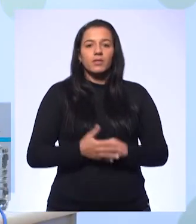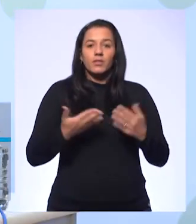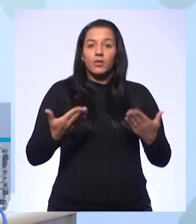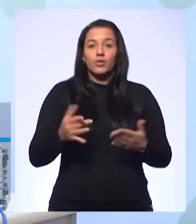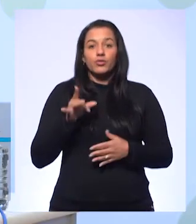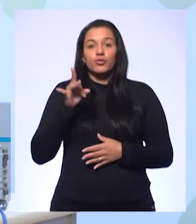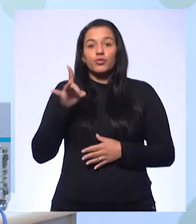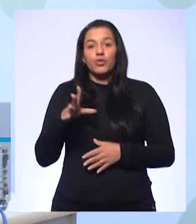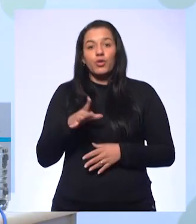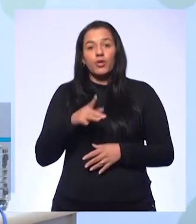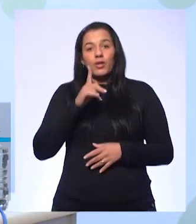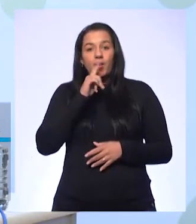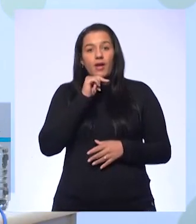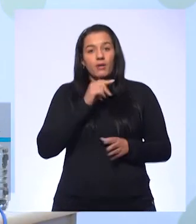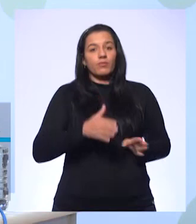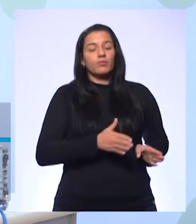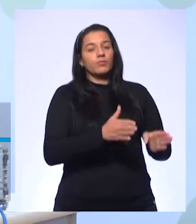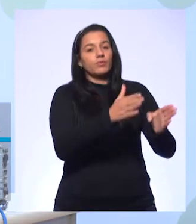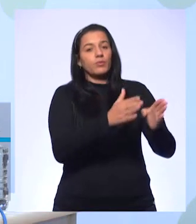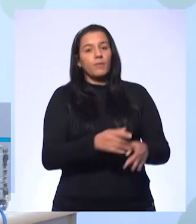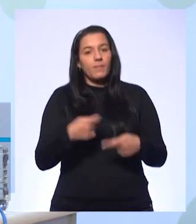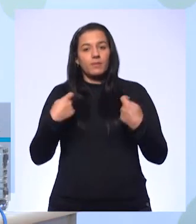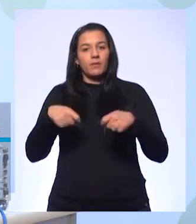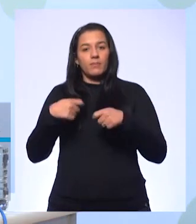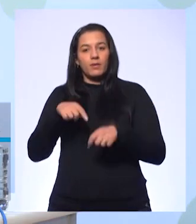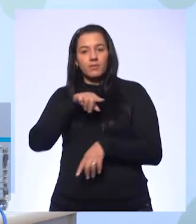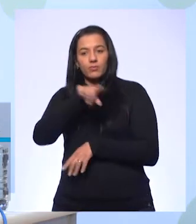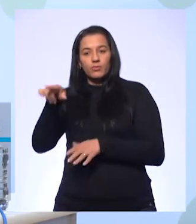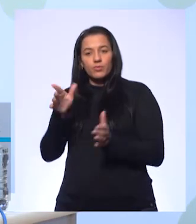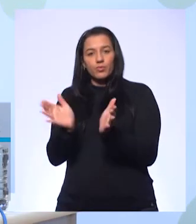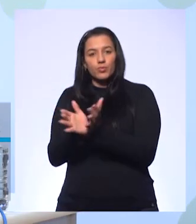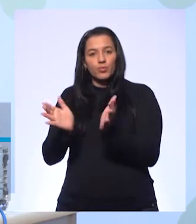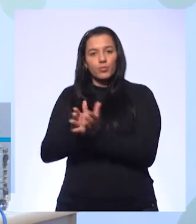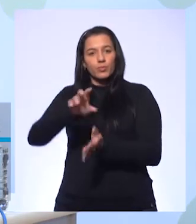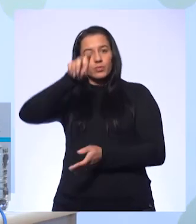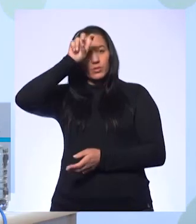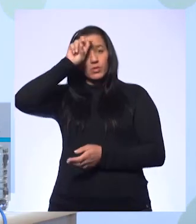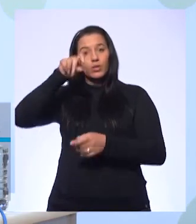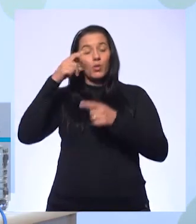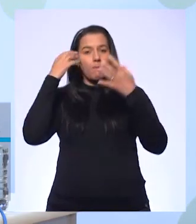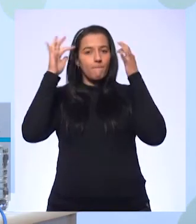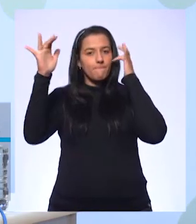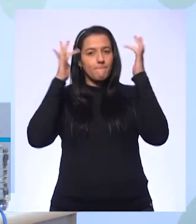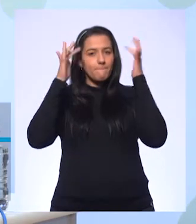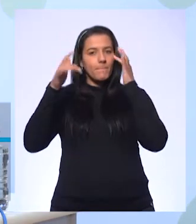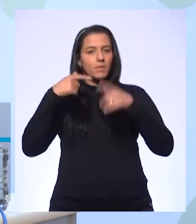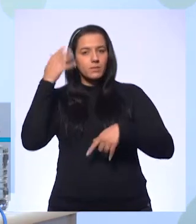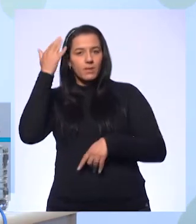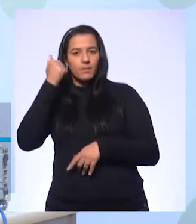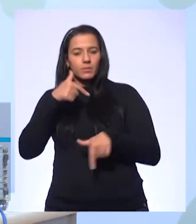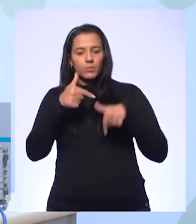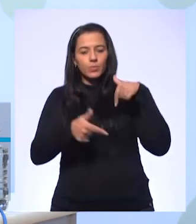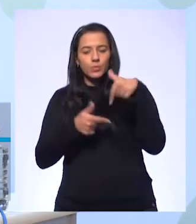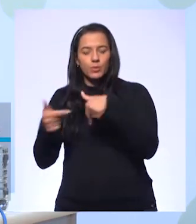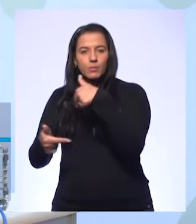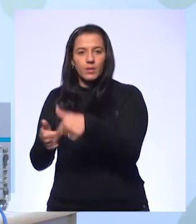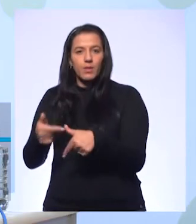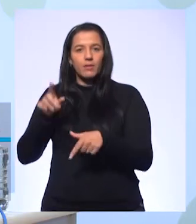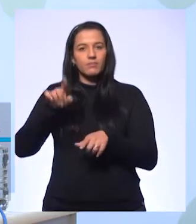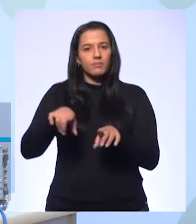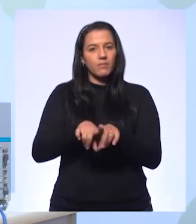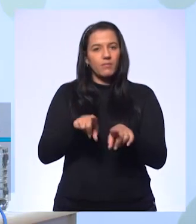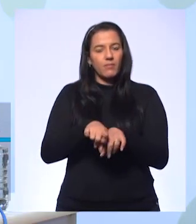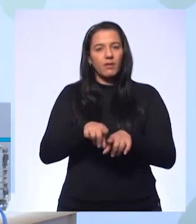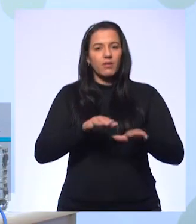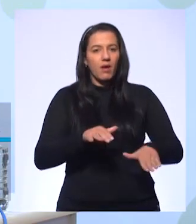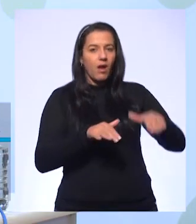da quantidade de água do Nilo, mas também a eficiência dos egípcios em saber trabalhar, né, na alta e na Perfeitamente. baixa